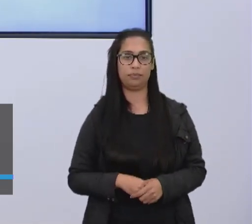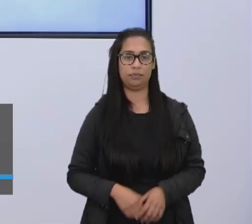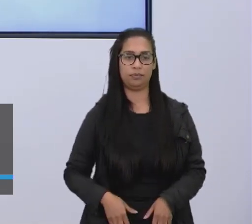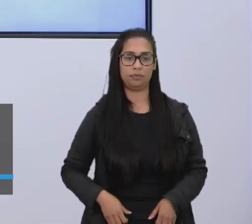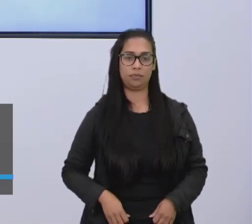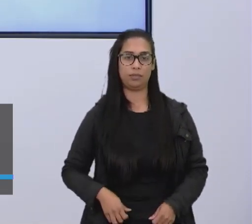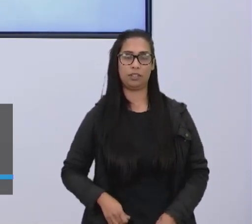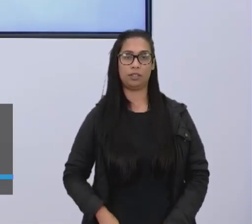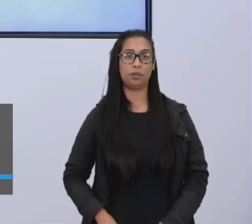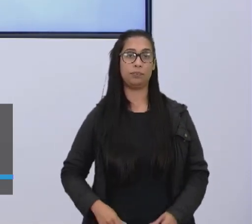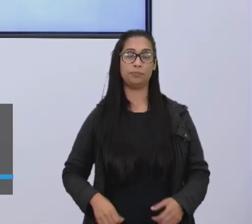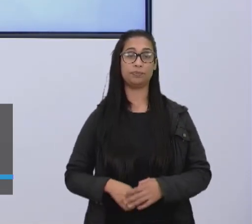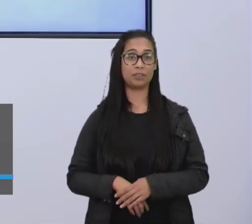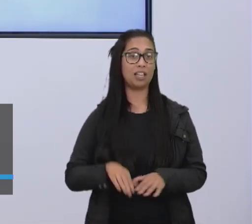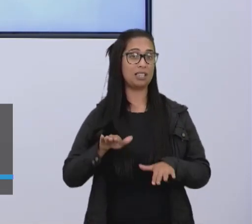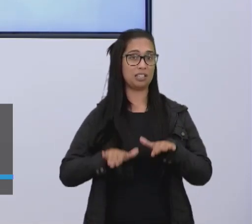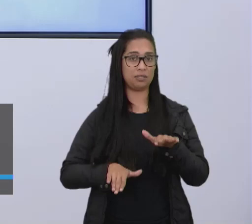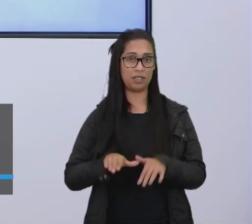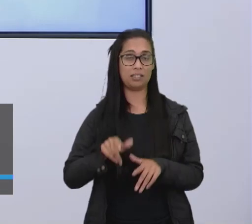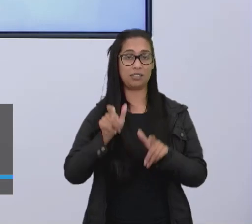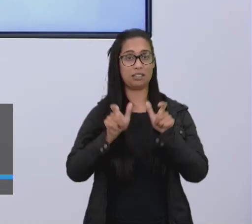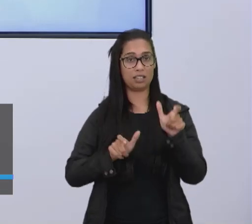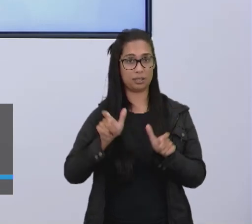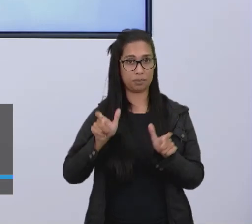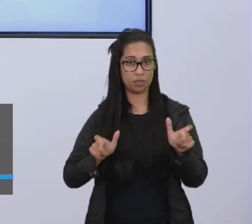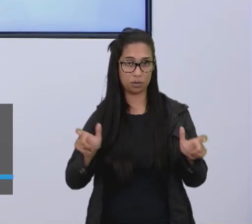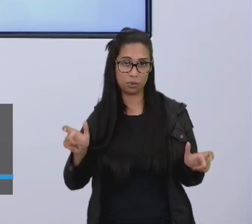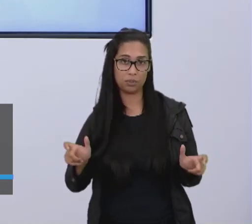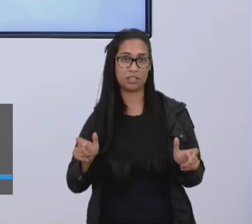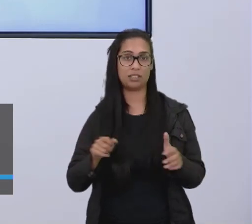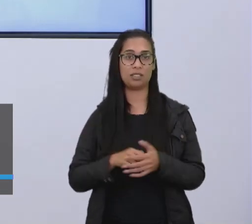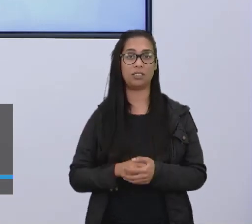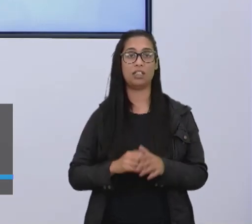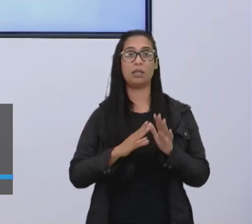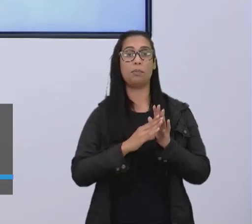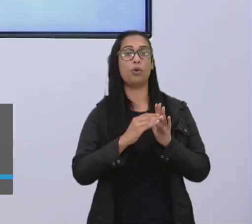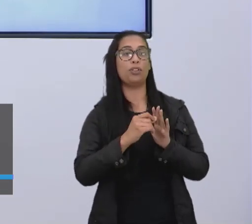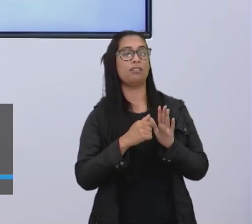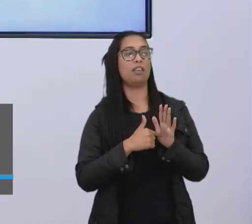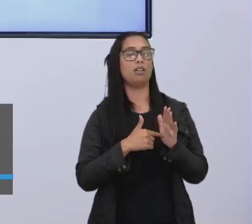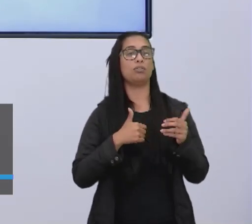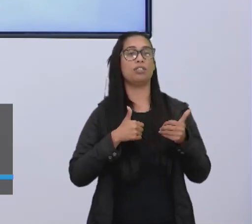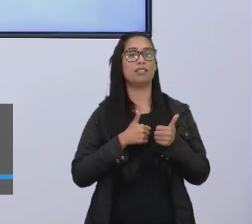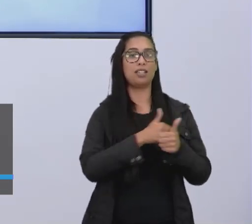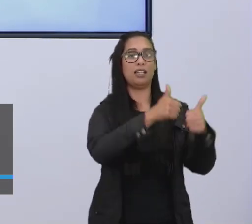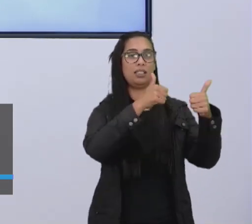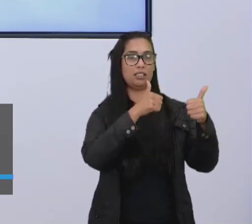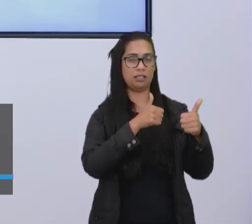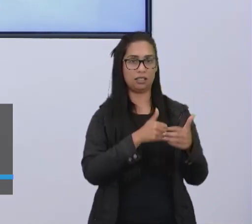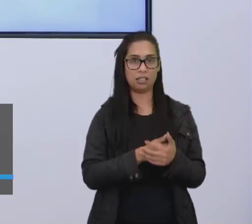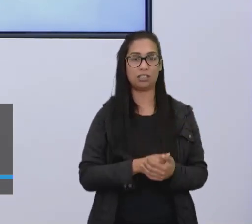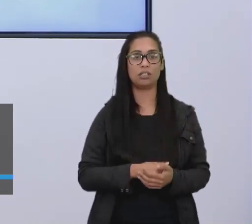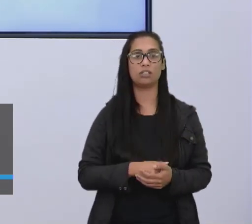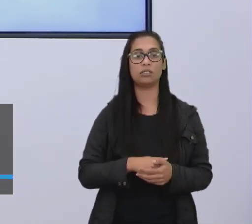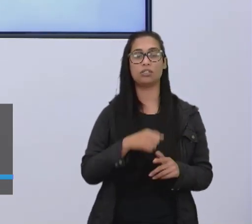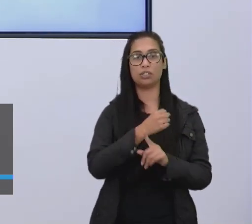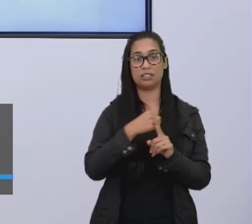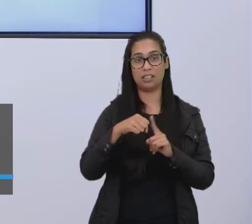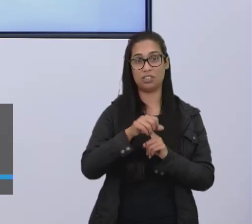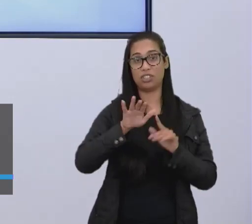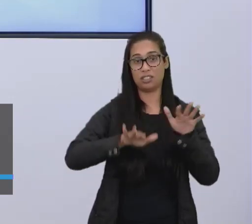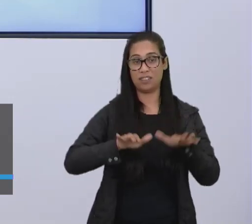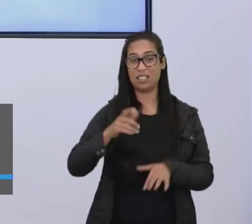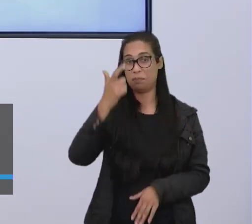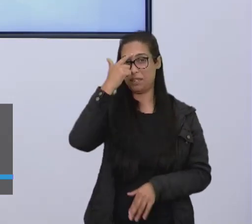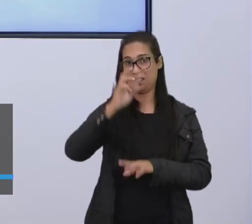sentido? Normalmente, as pessoas estigmatizadas dentro de uma sociedade, o processo que elas sofrem é de marginalização, é de exclusão